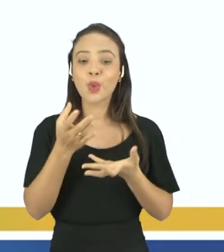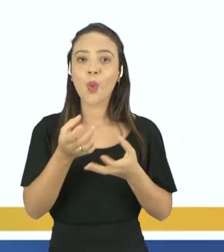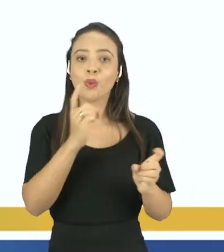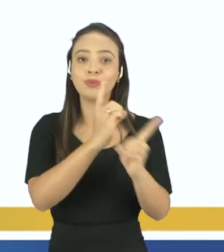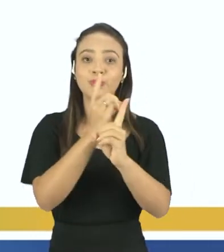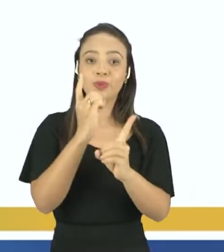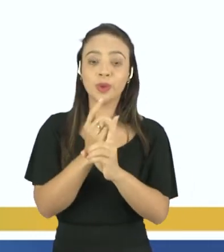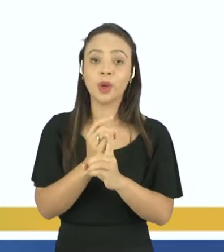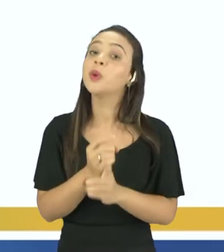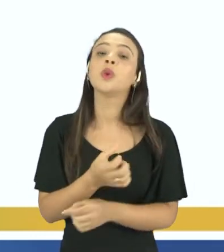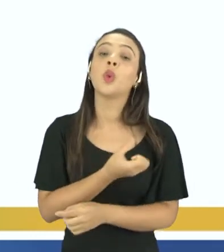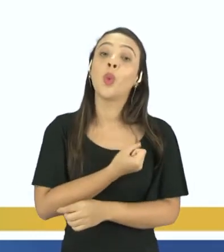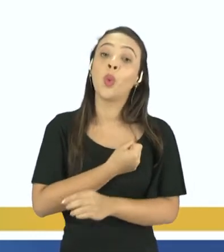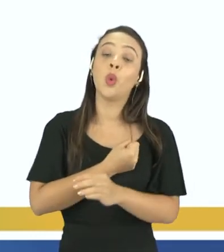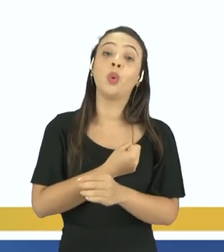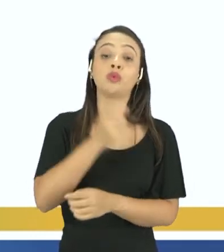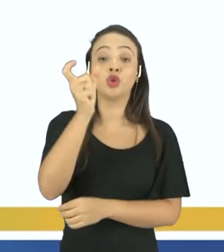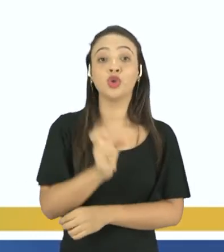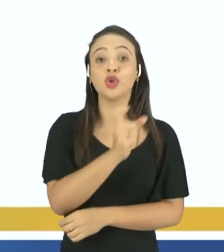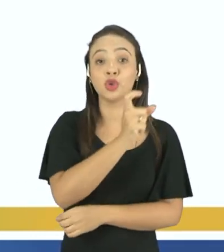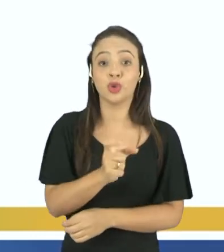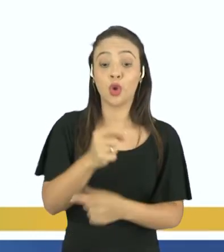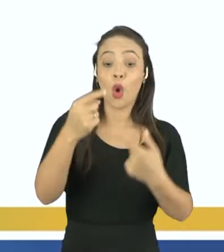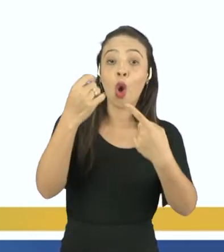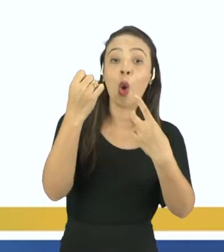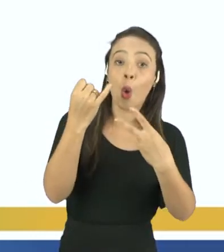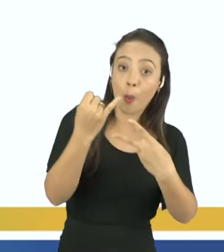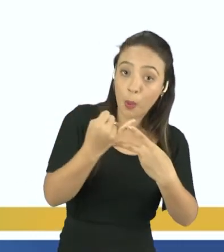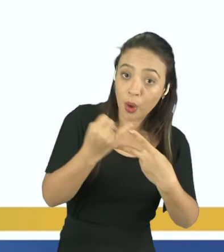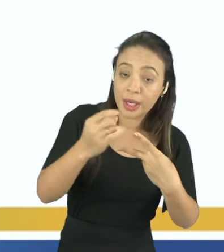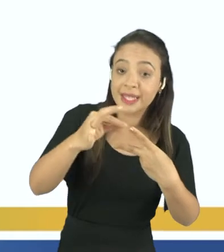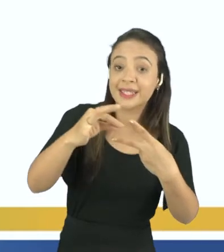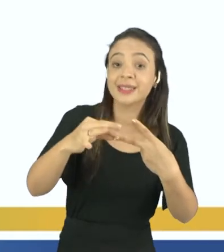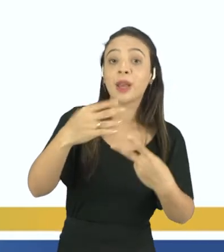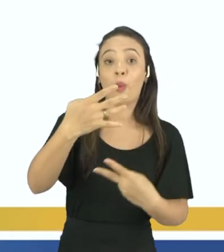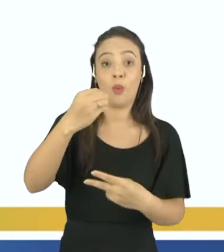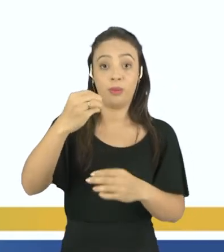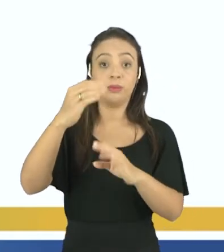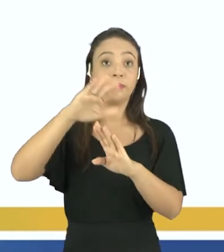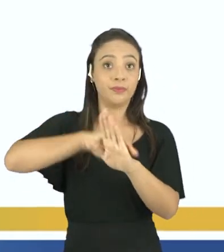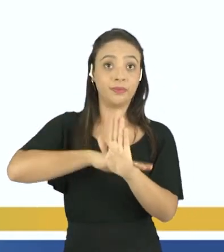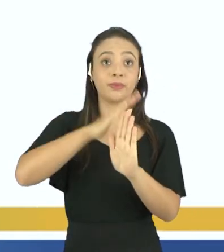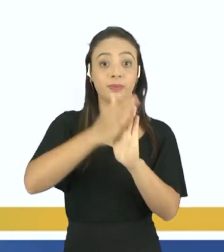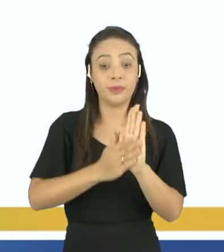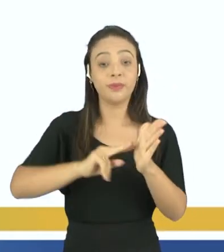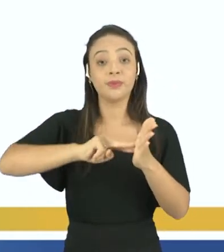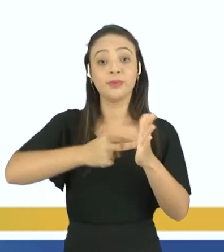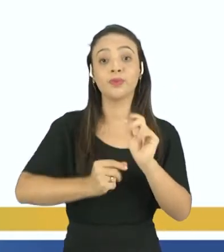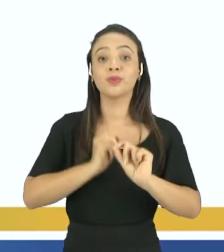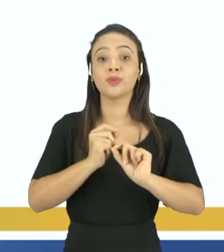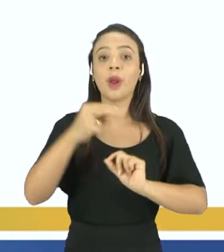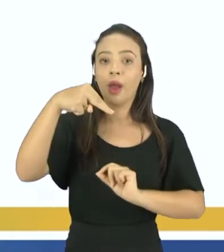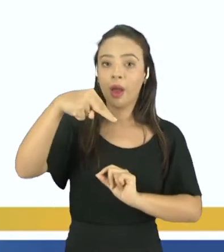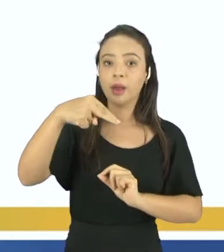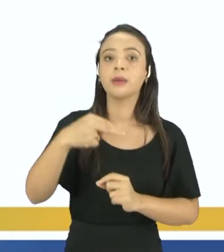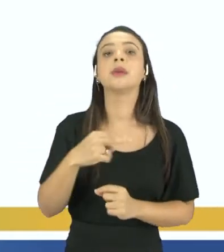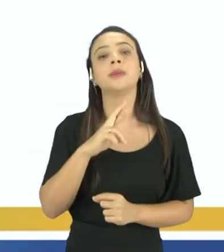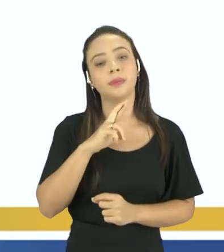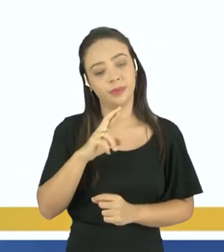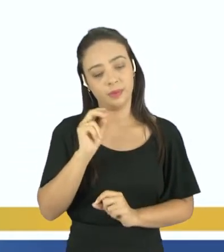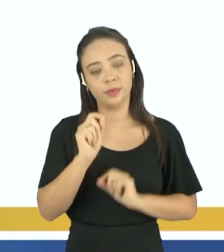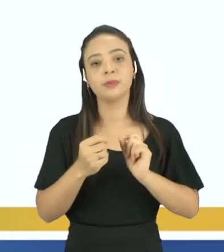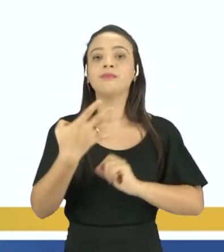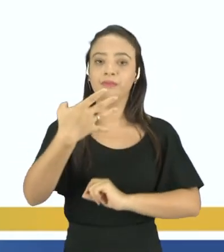encontrar o número de diagonais de um polígono de 40 lados Então quer dizer que o nosso n vai ser igual a quanto igual a